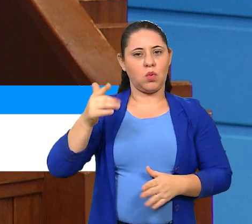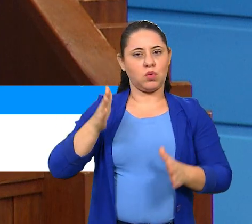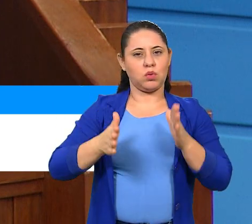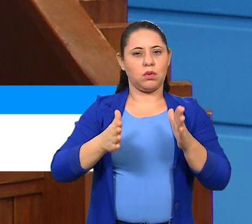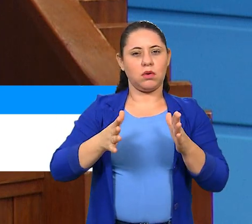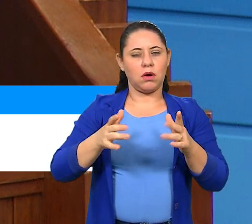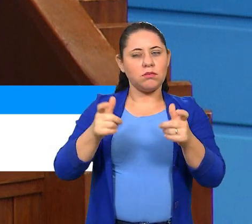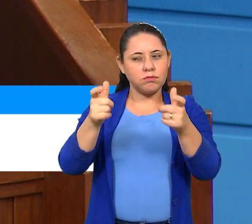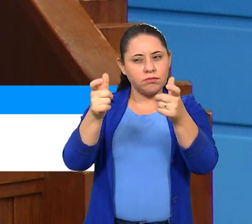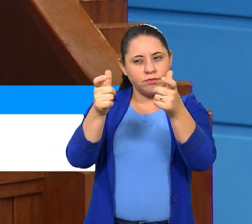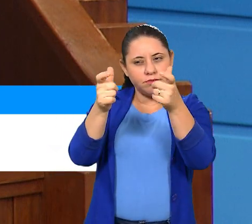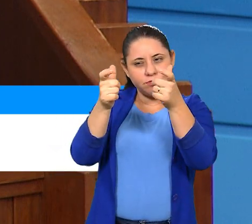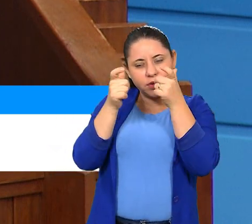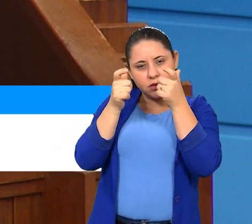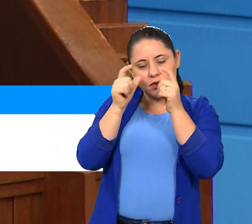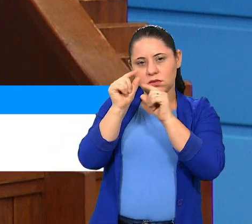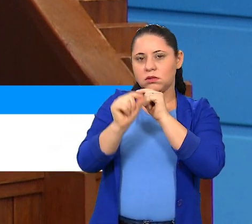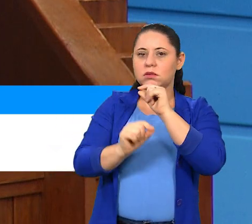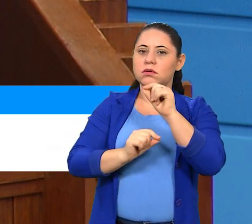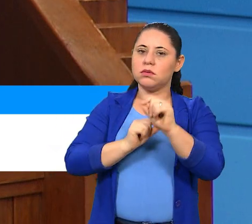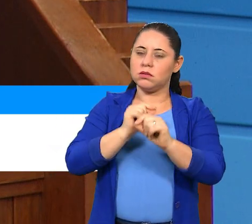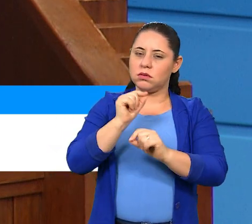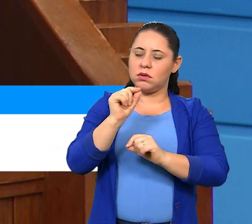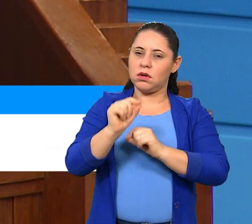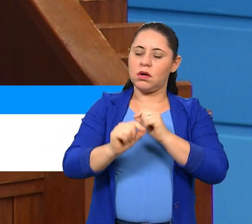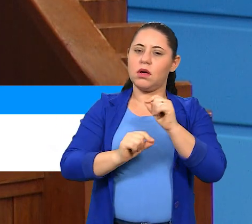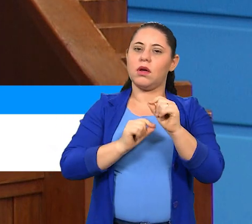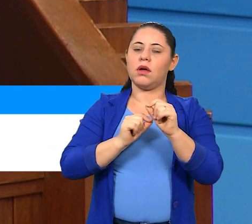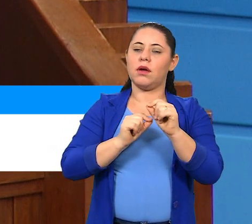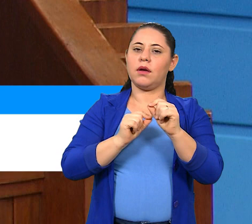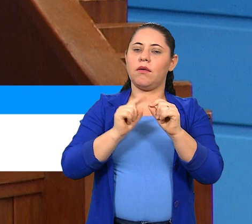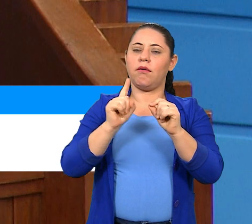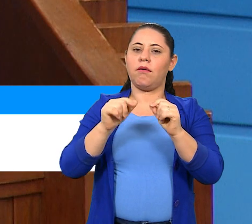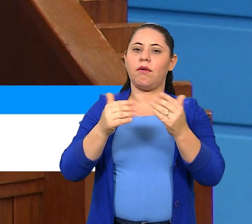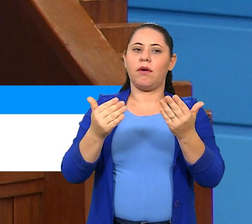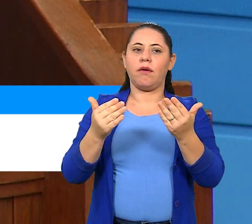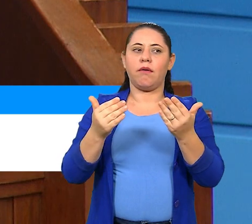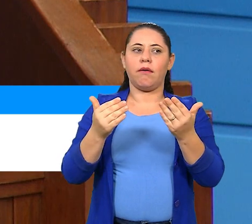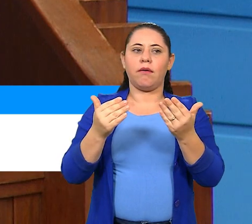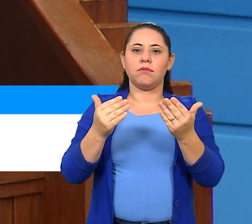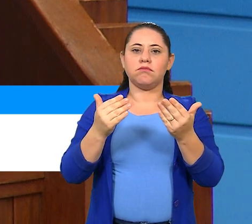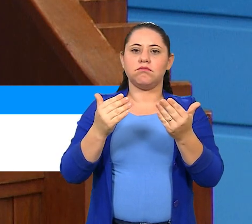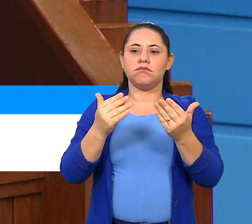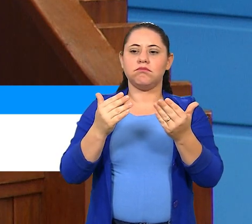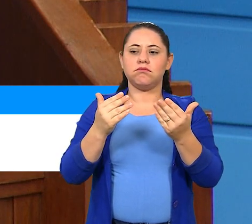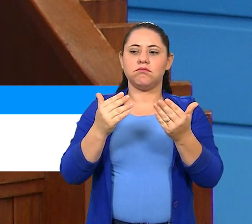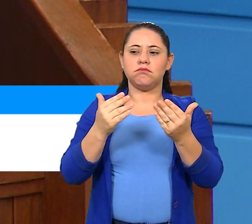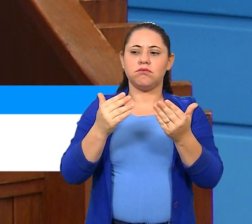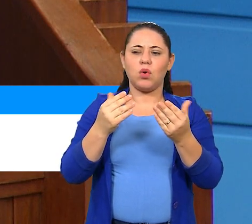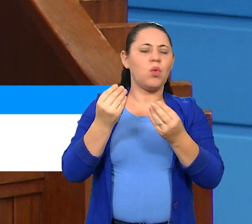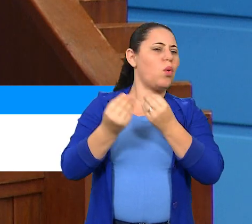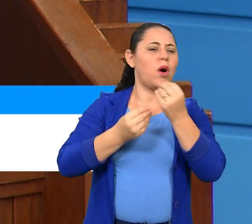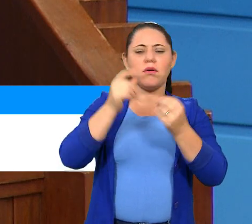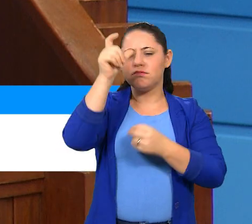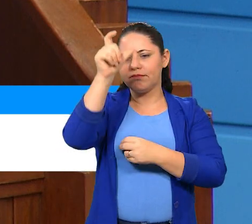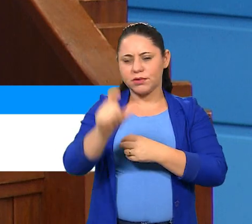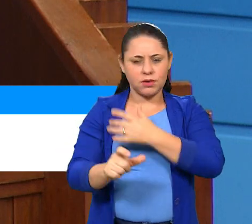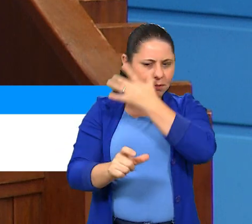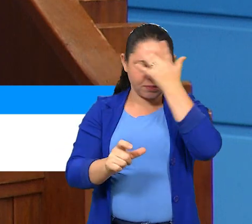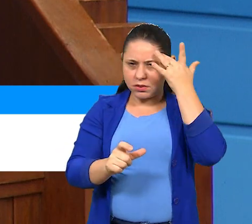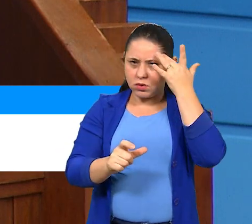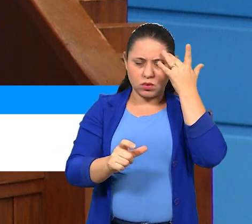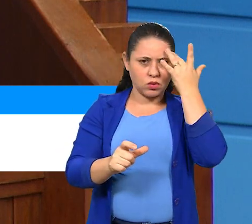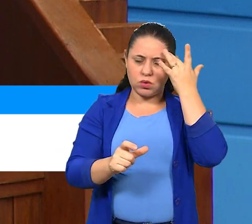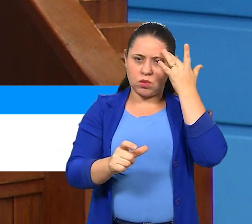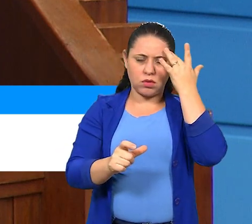turno já perceberam é a postura de quem não sabe